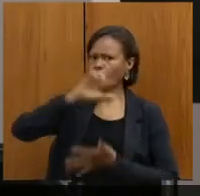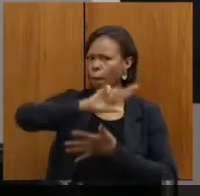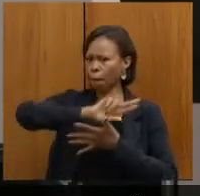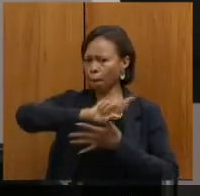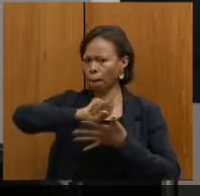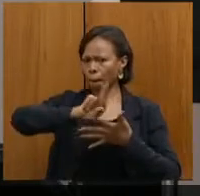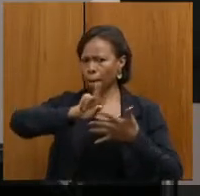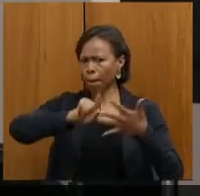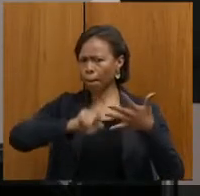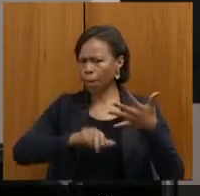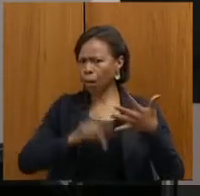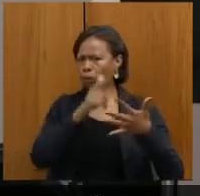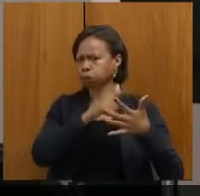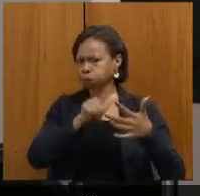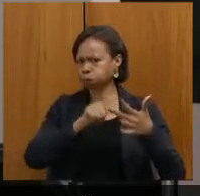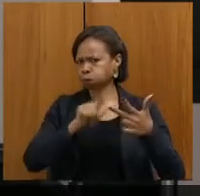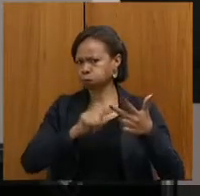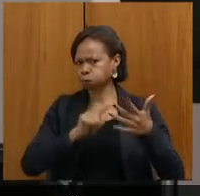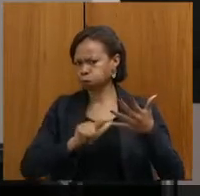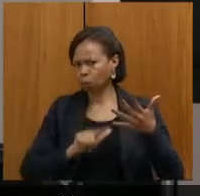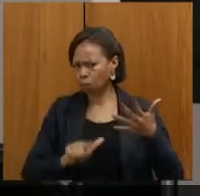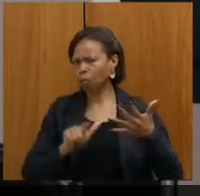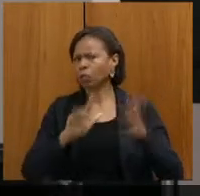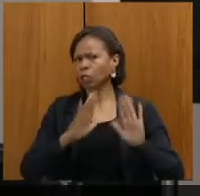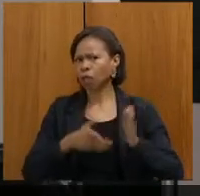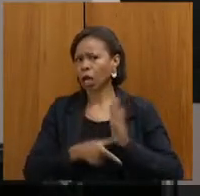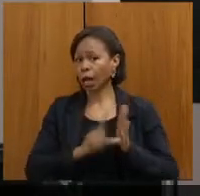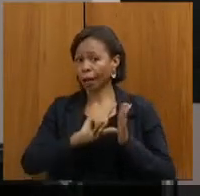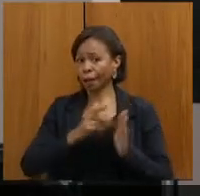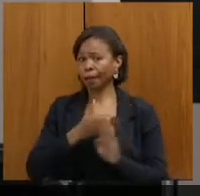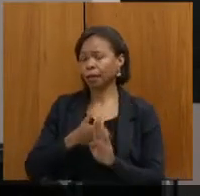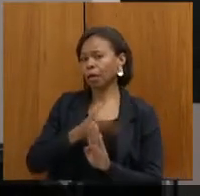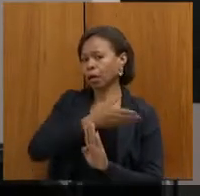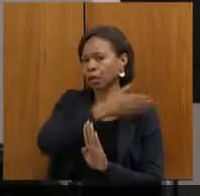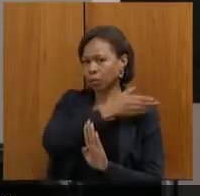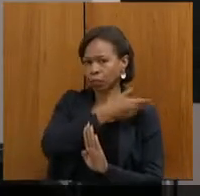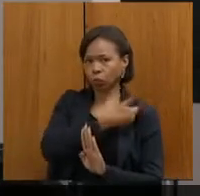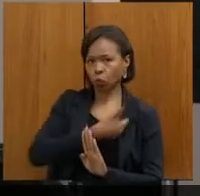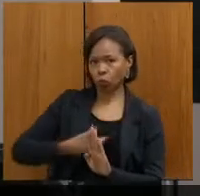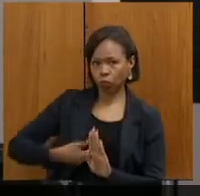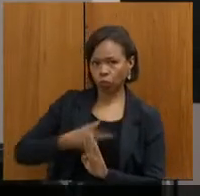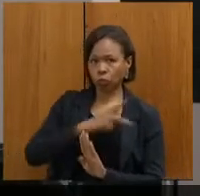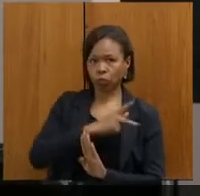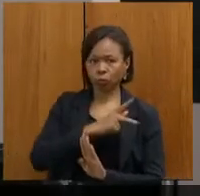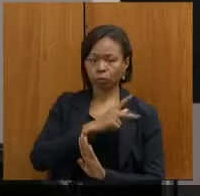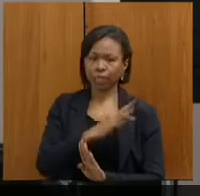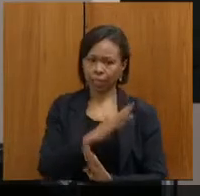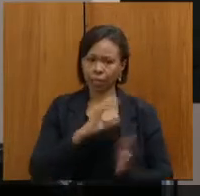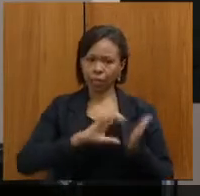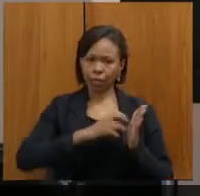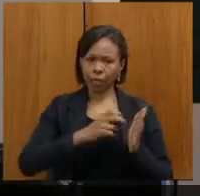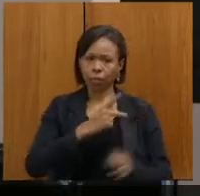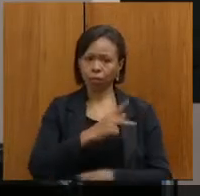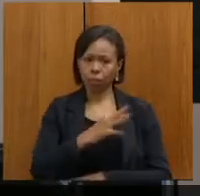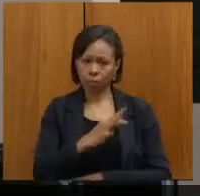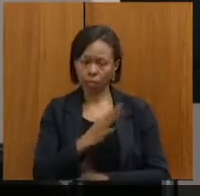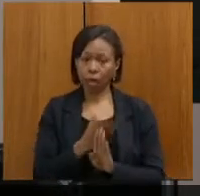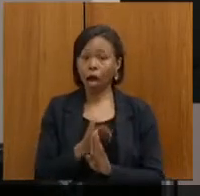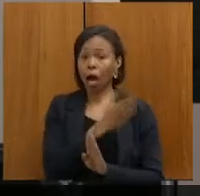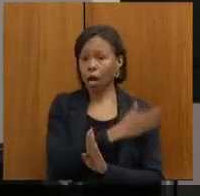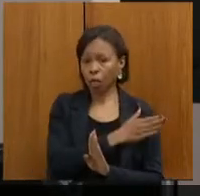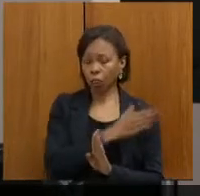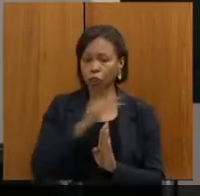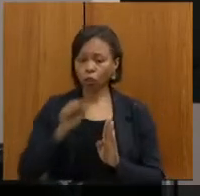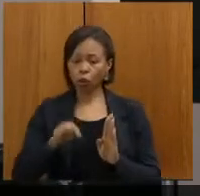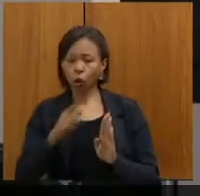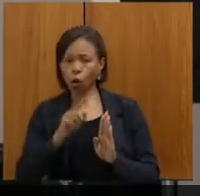que foram criadas e deixadas pelo governo do PT que antecedeu o governo